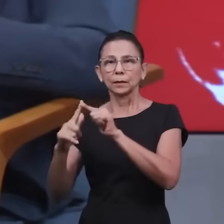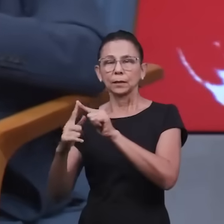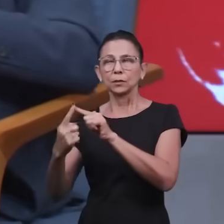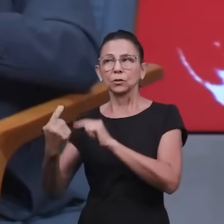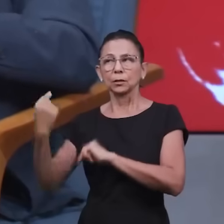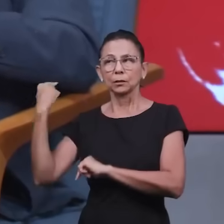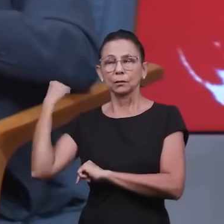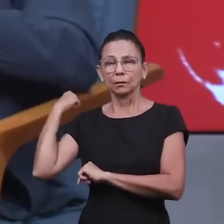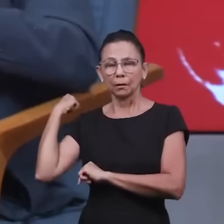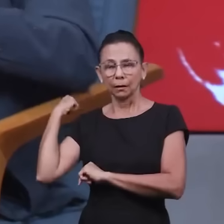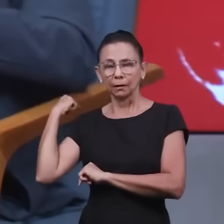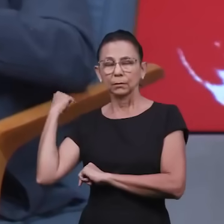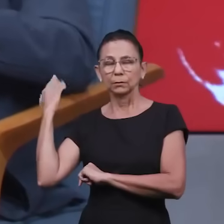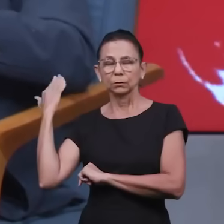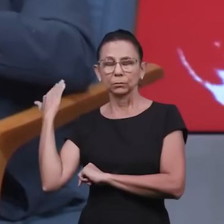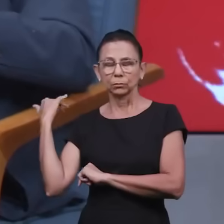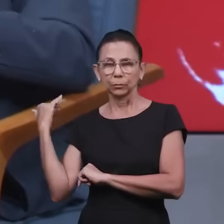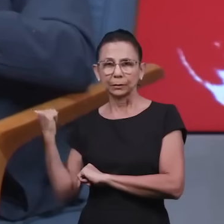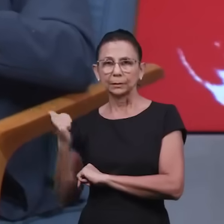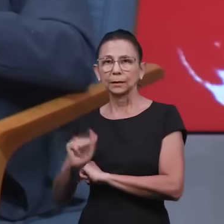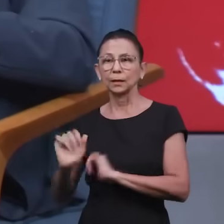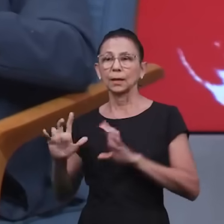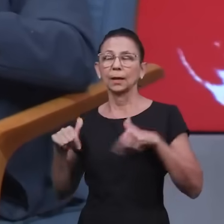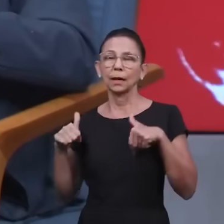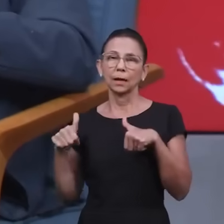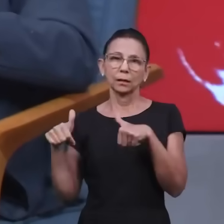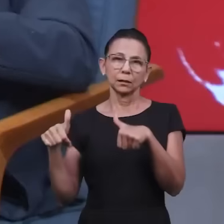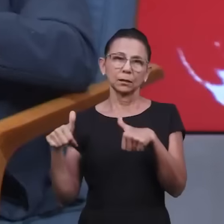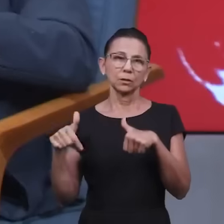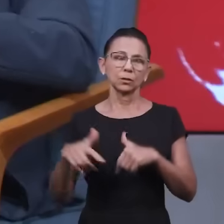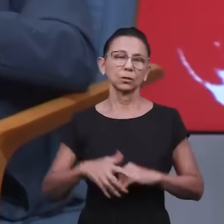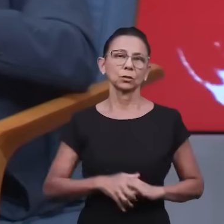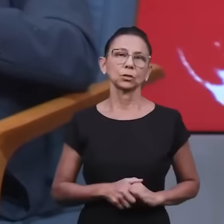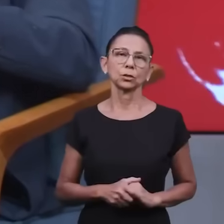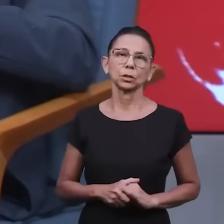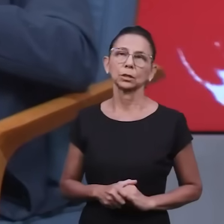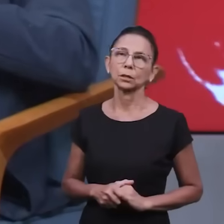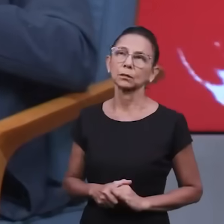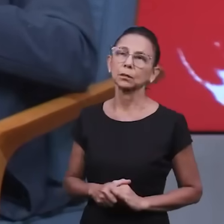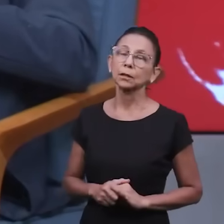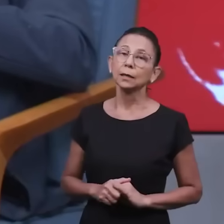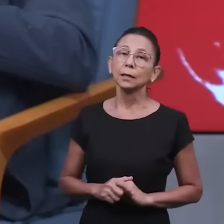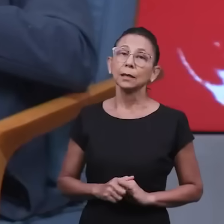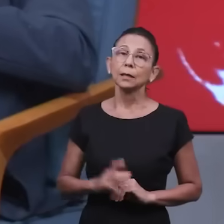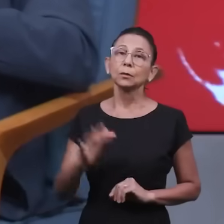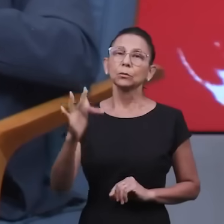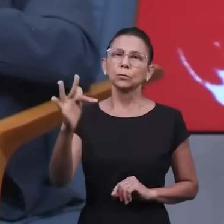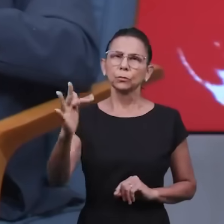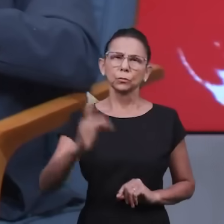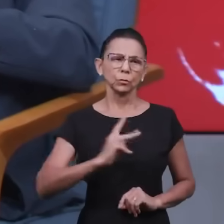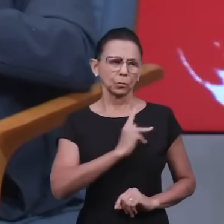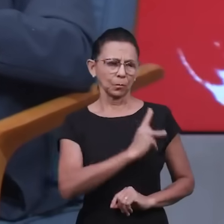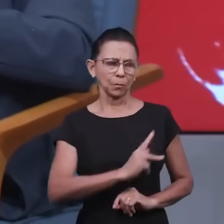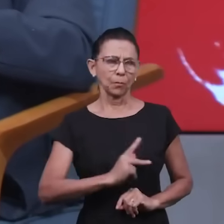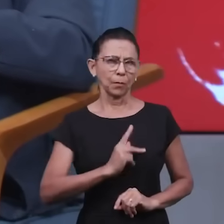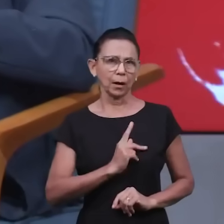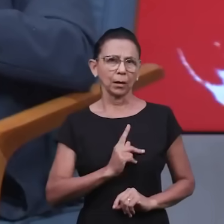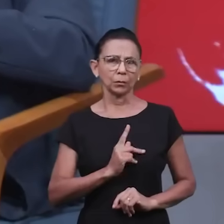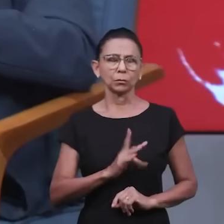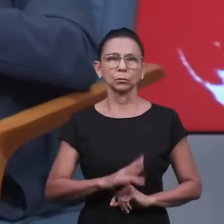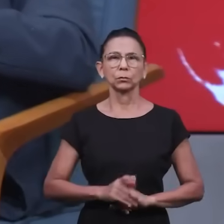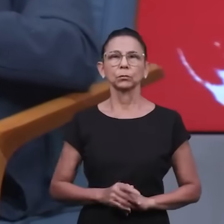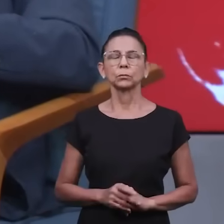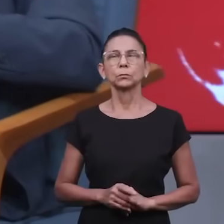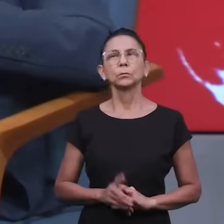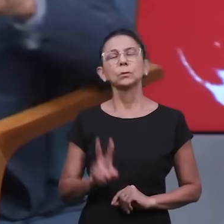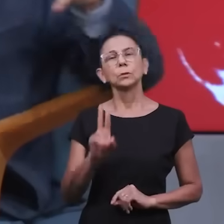atenção, irmãos. Lá na frente, o apóstolo Paulo vai falar sobre corpo, mas ele vai usar a figura de corpo